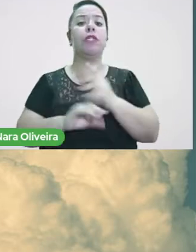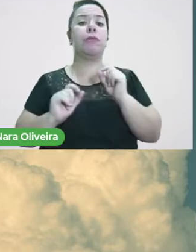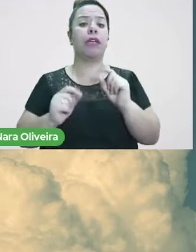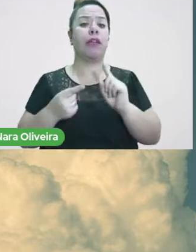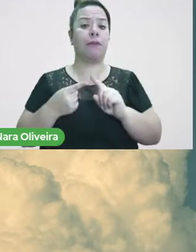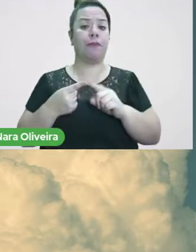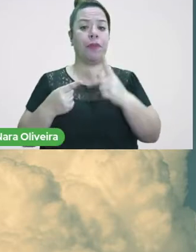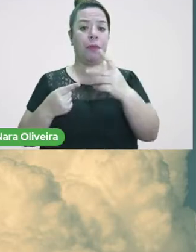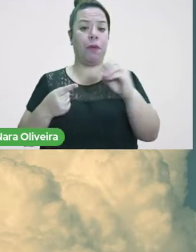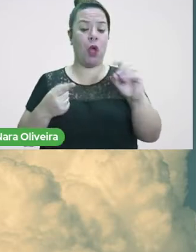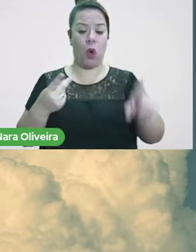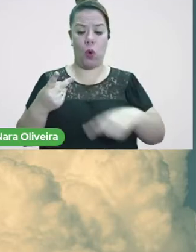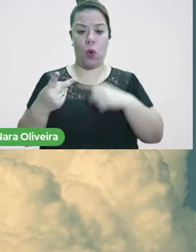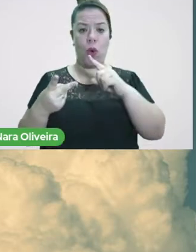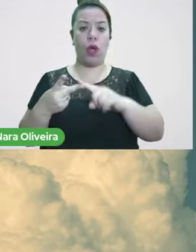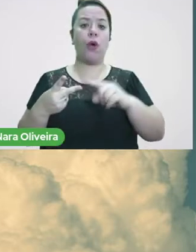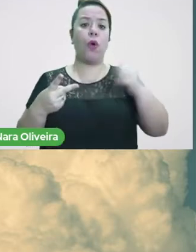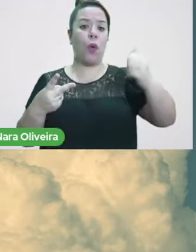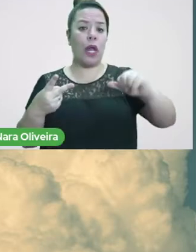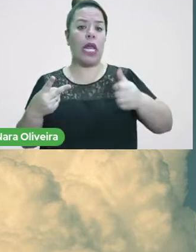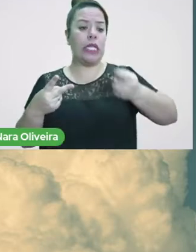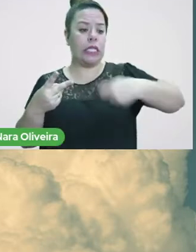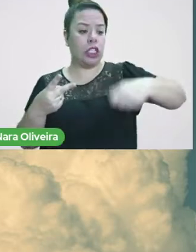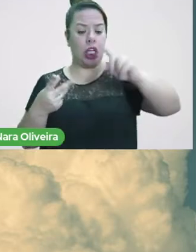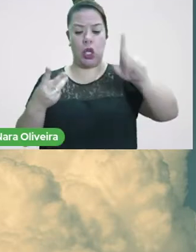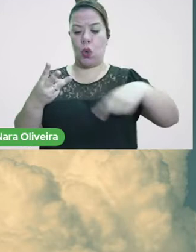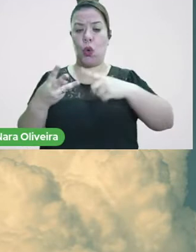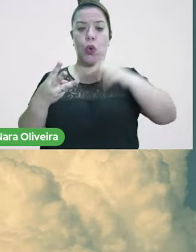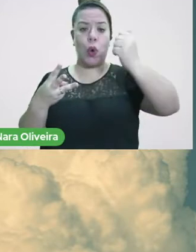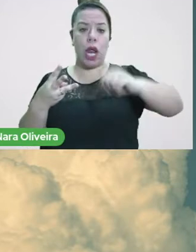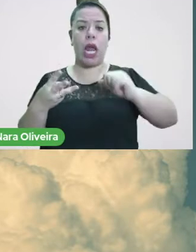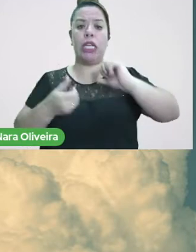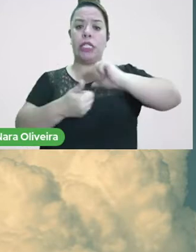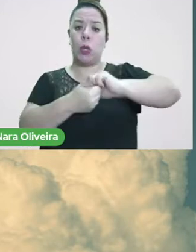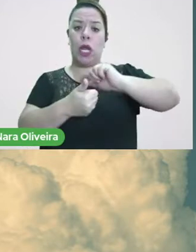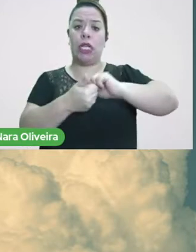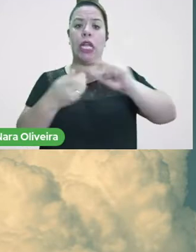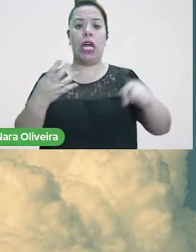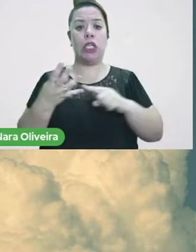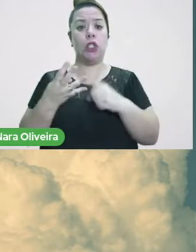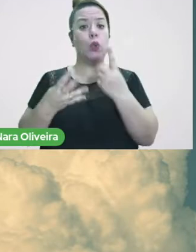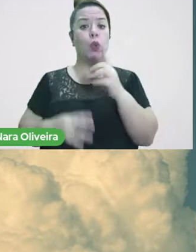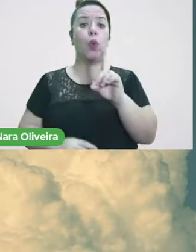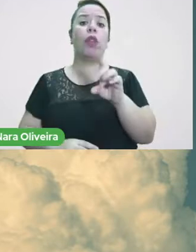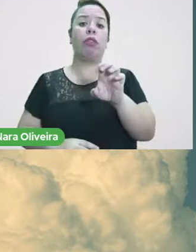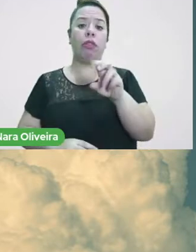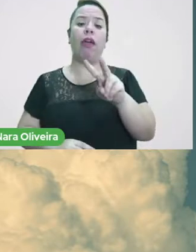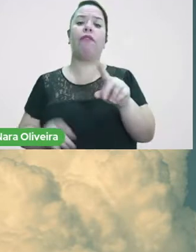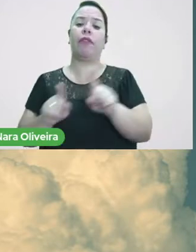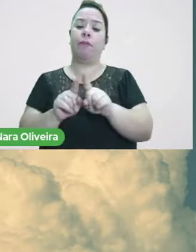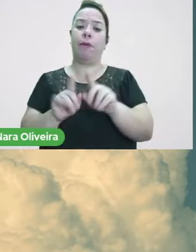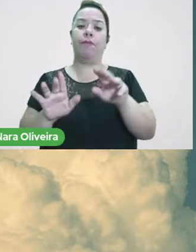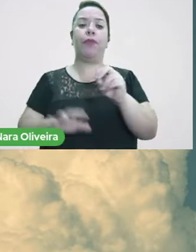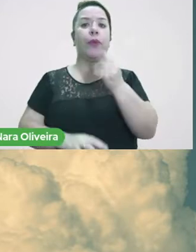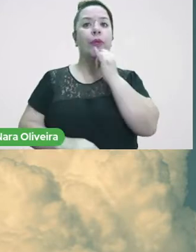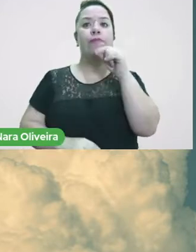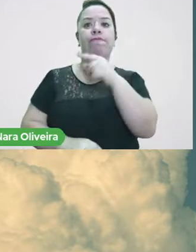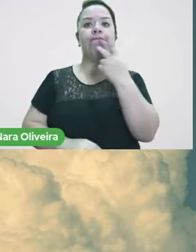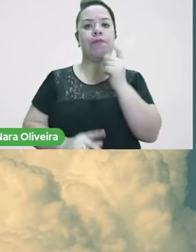PO, o analista de negócio, o analista de qualidade, pelo menos um dev. Ou você pode dizer, não, aqui nesse time é